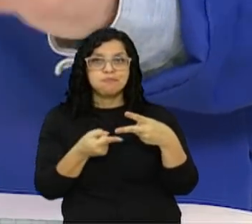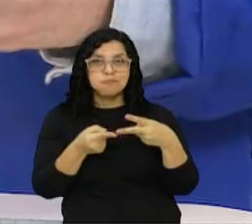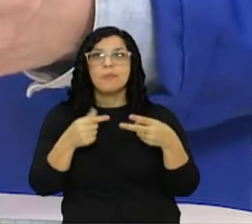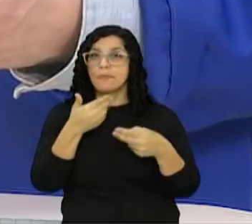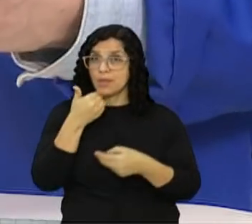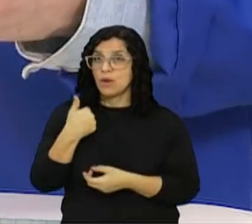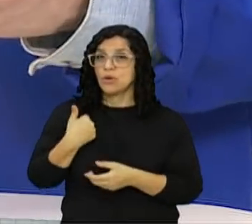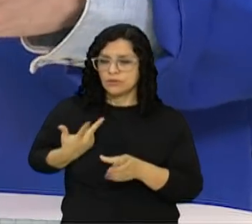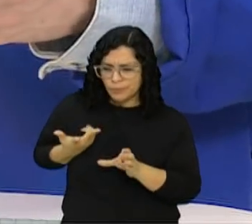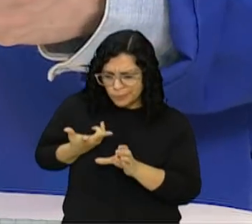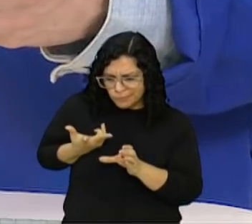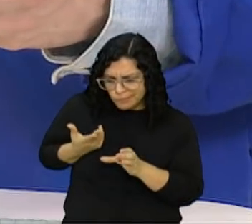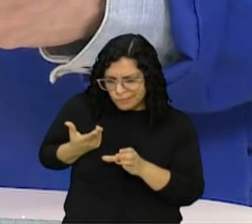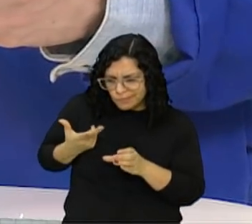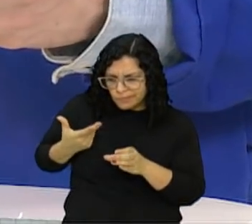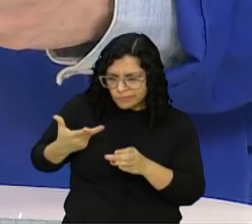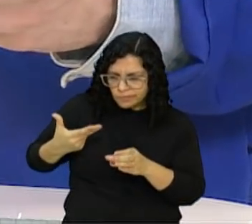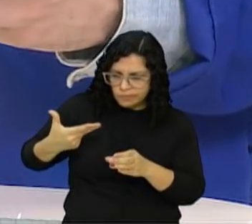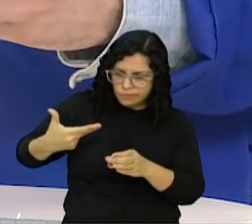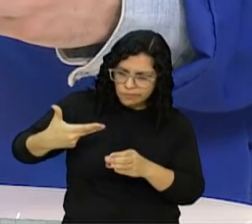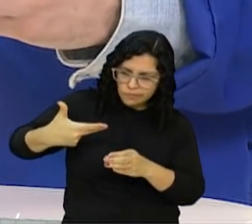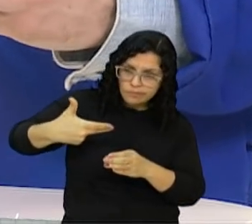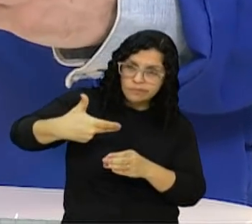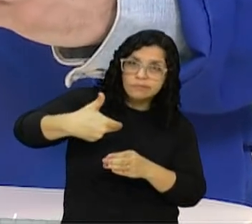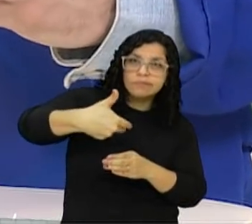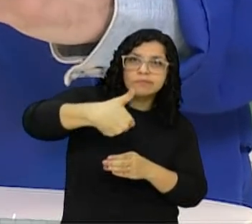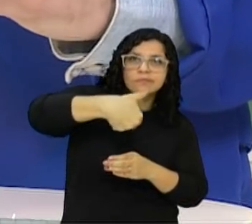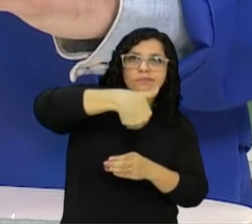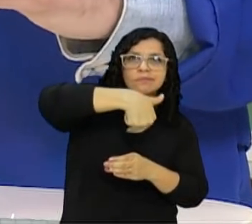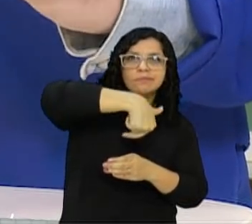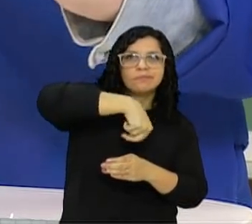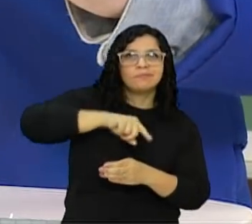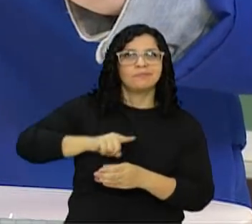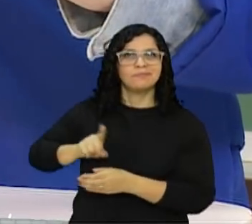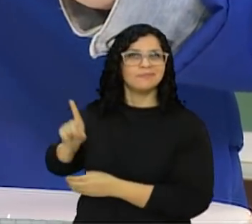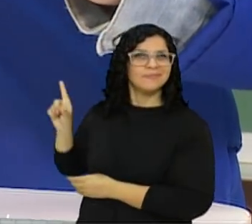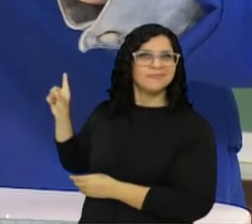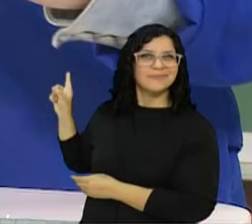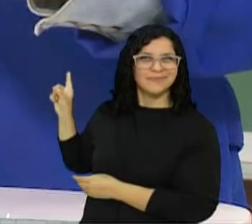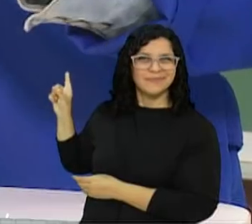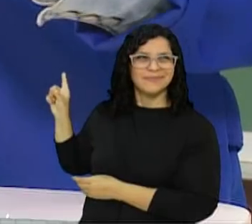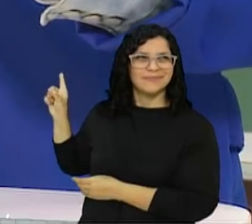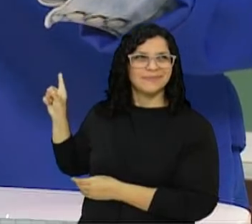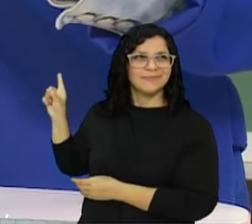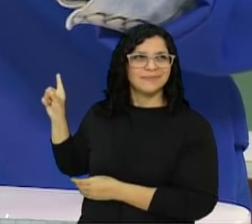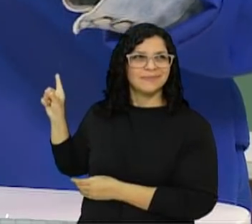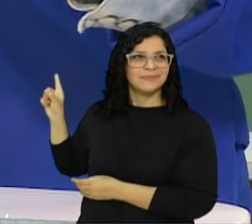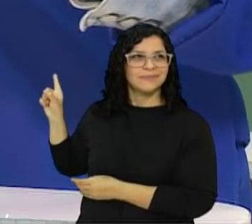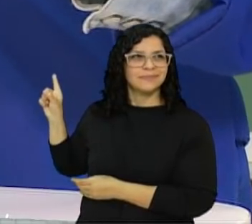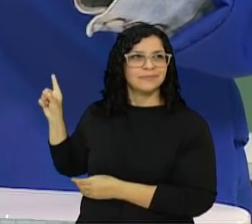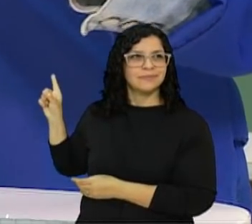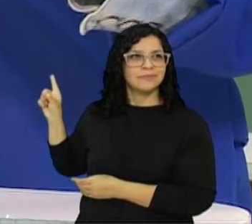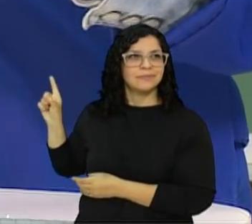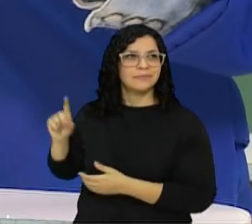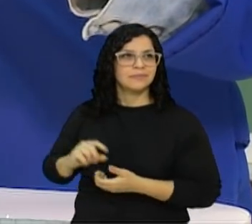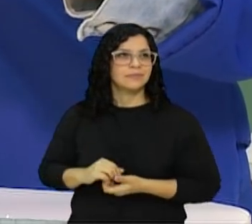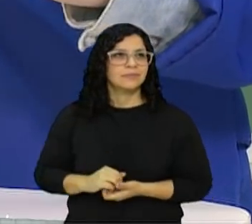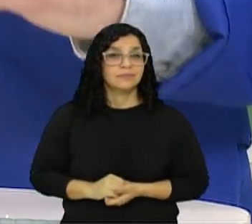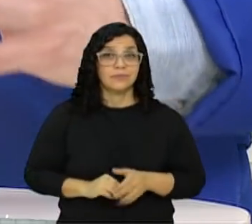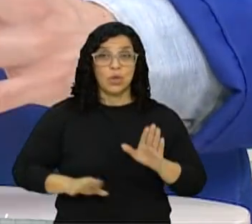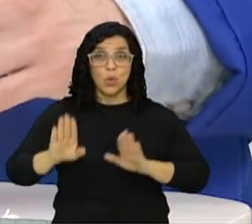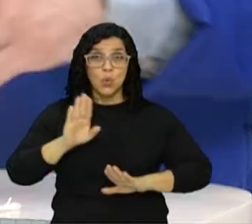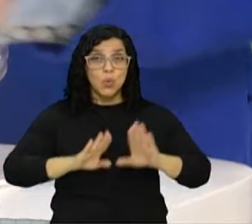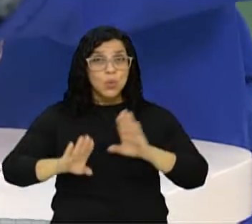vamos cortar a nossa garrafa PET. Então olha lá,